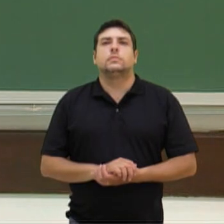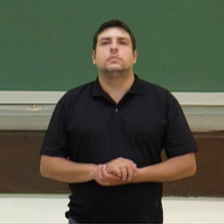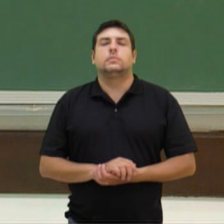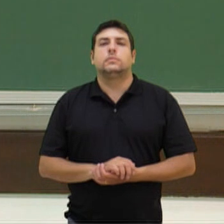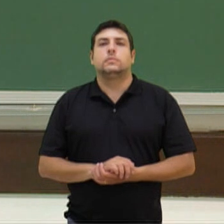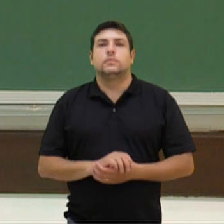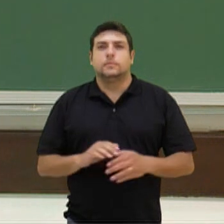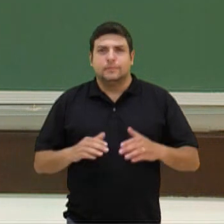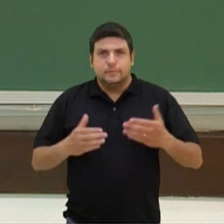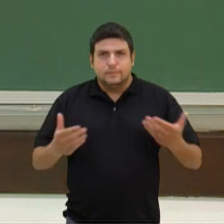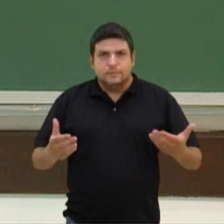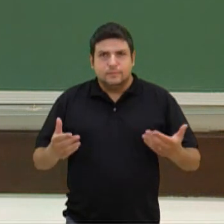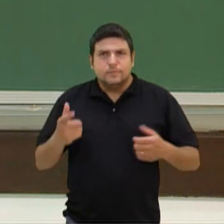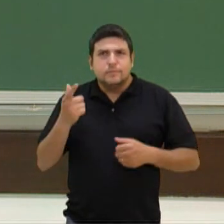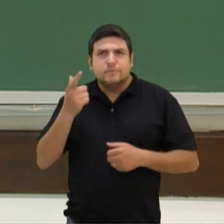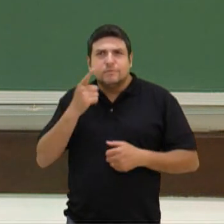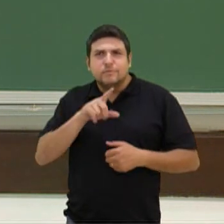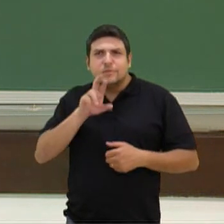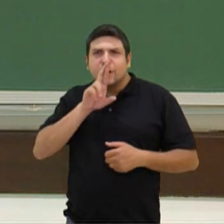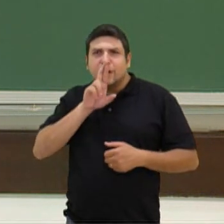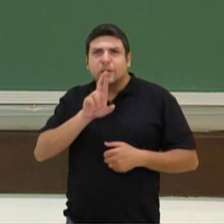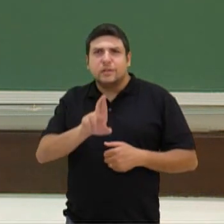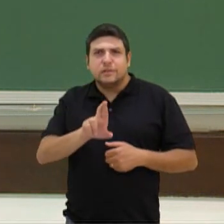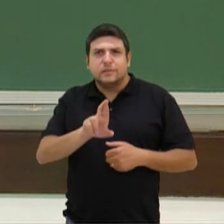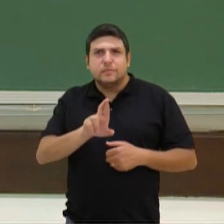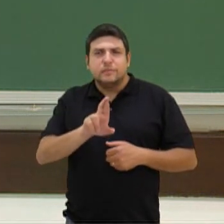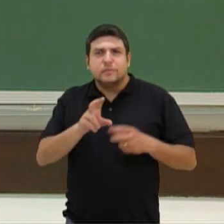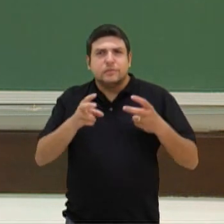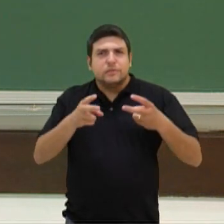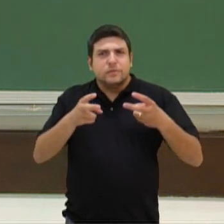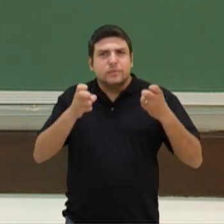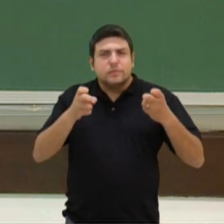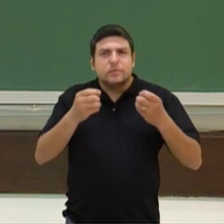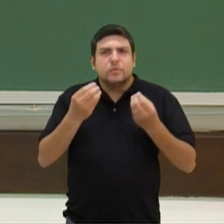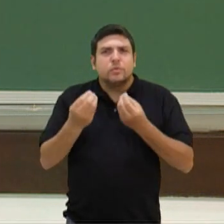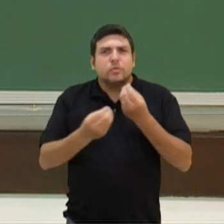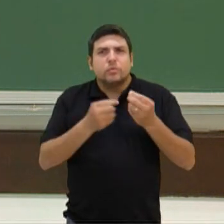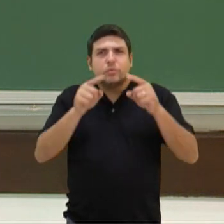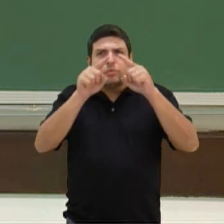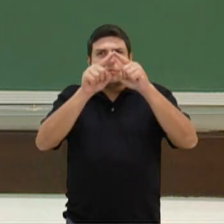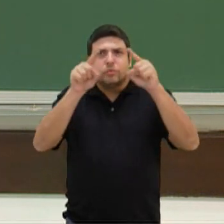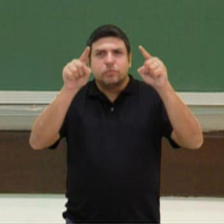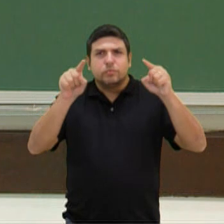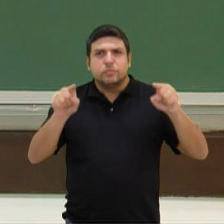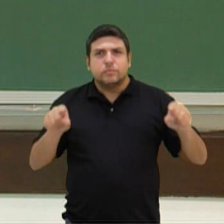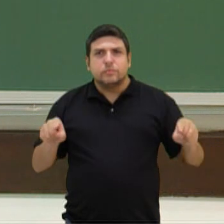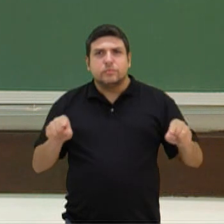Então, conseguiram identificar o eixo de simetria dessa imagem do trapézio?